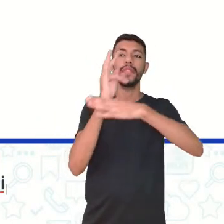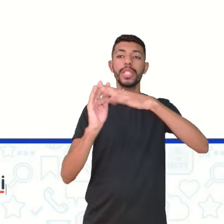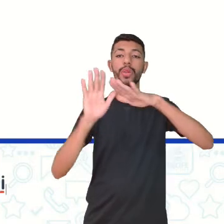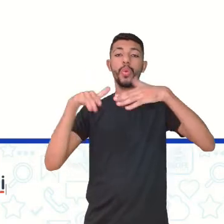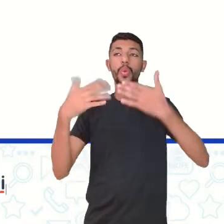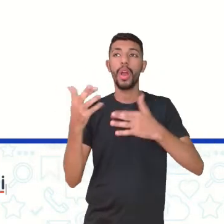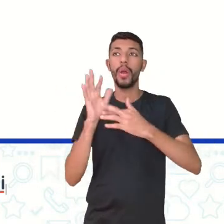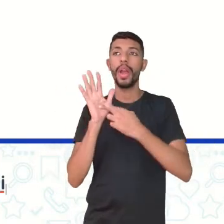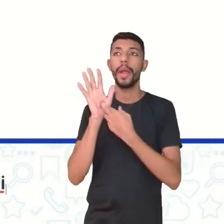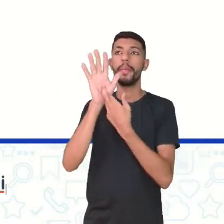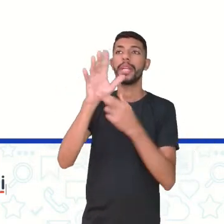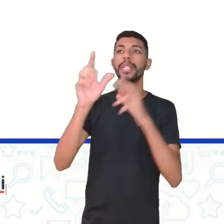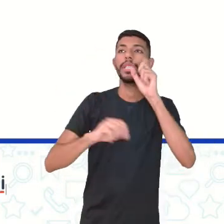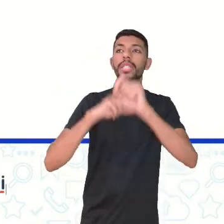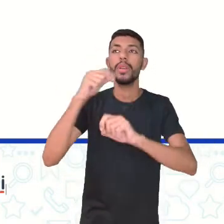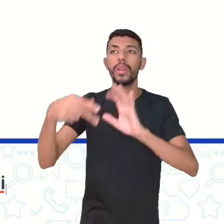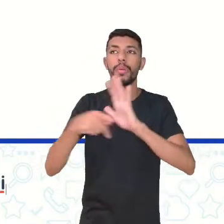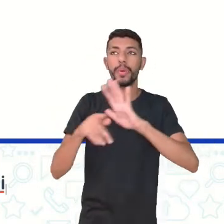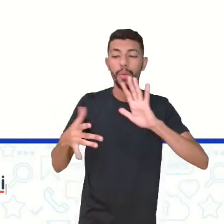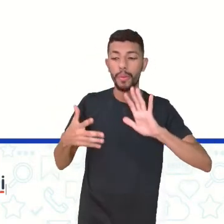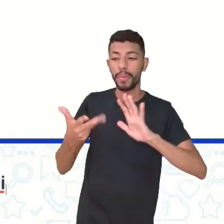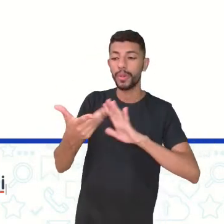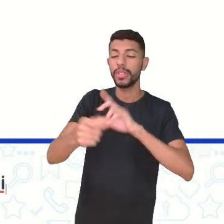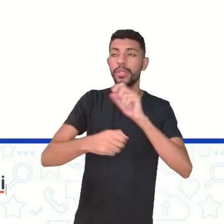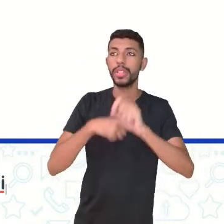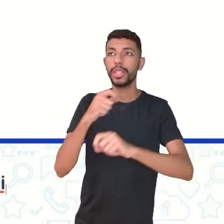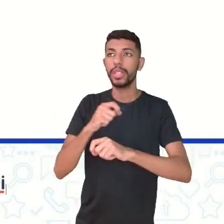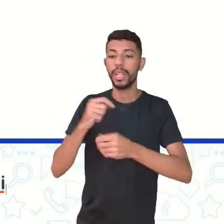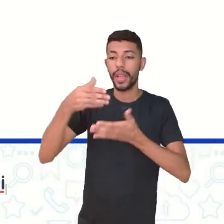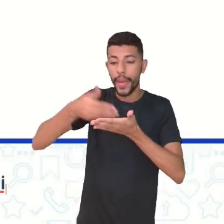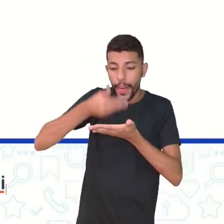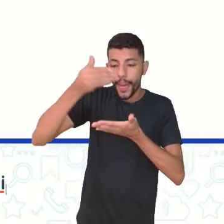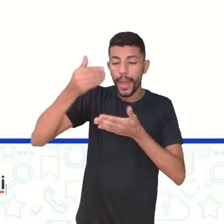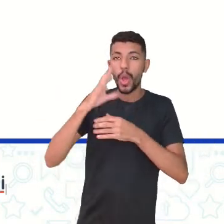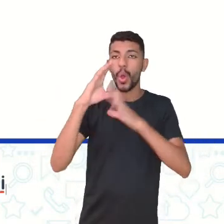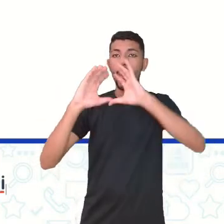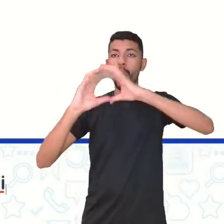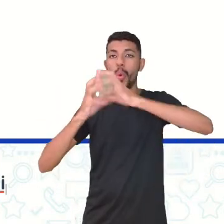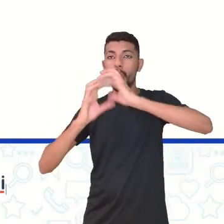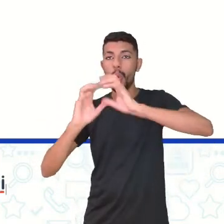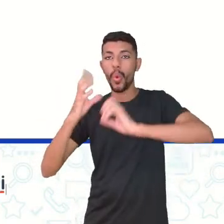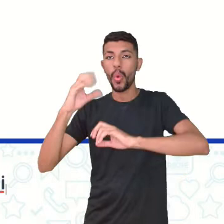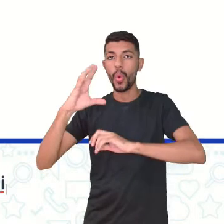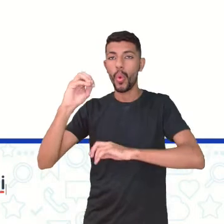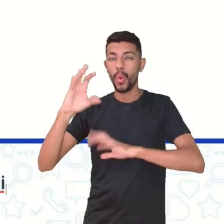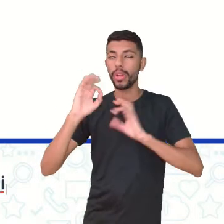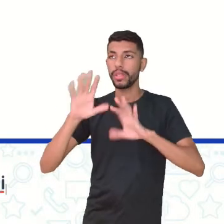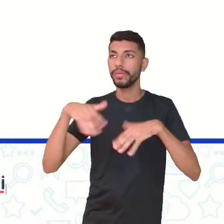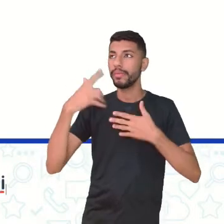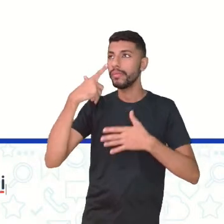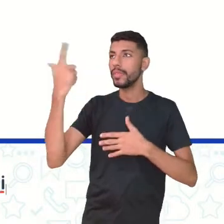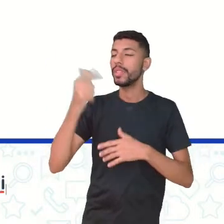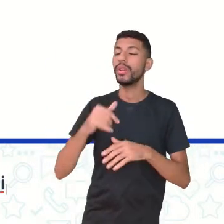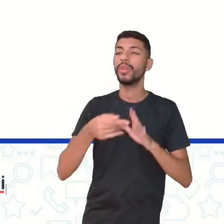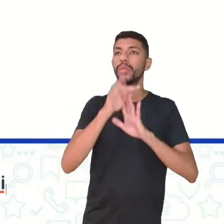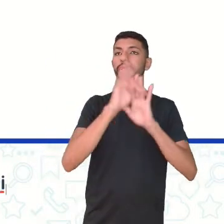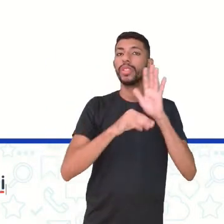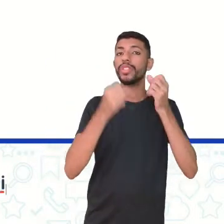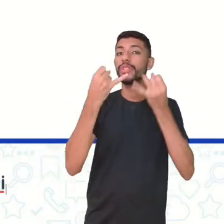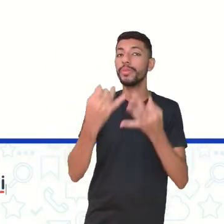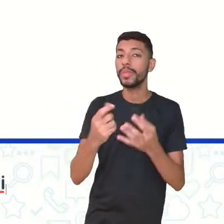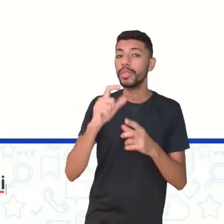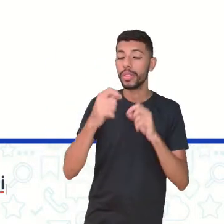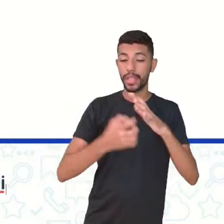representa a produção de iogurtes de coco? Então, observa aí o que é que diz o texto. Diz que uma empresa,